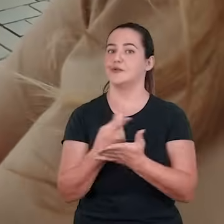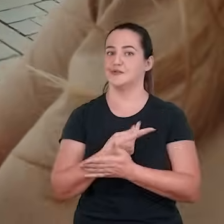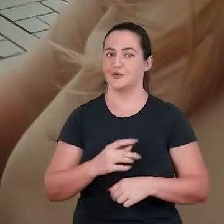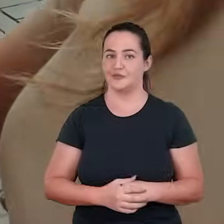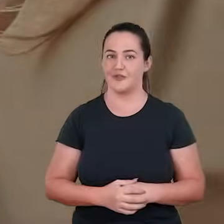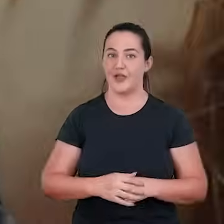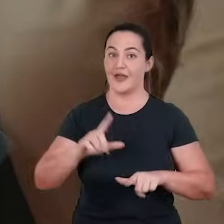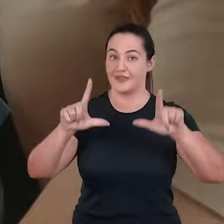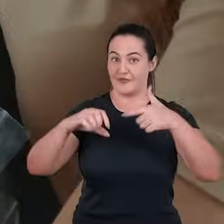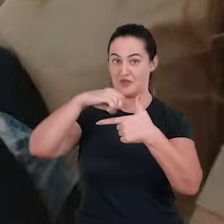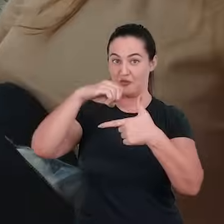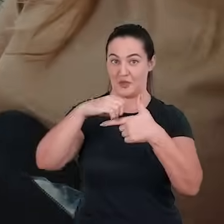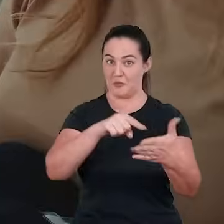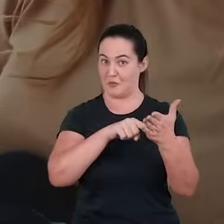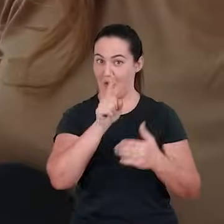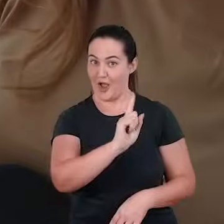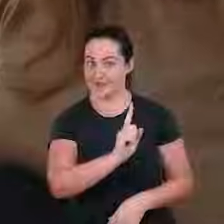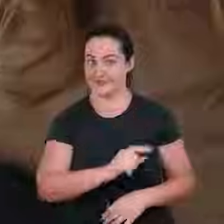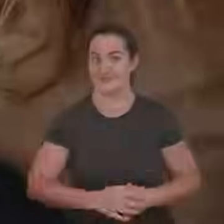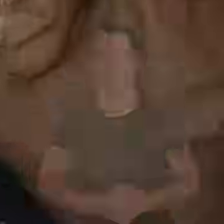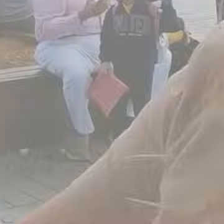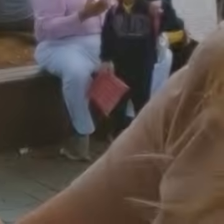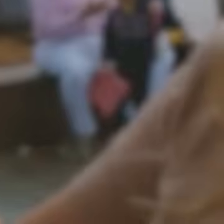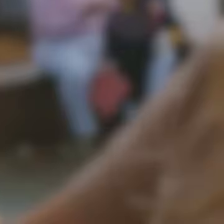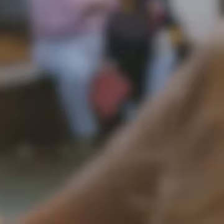Olha aí, olha. Isso o Novo Tempo não mostra.